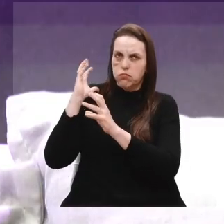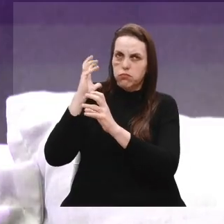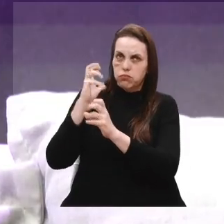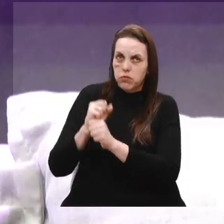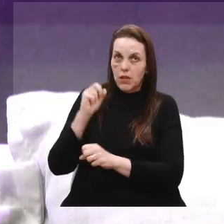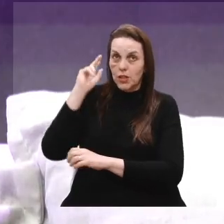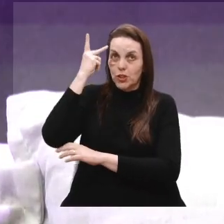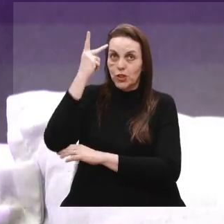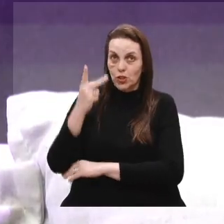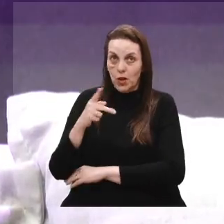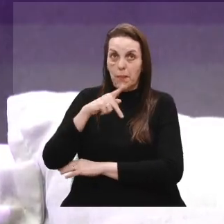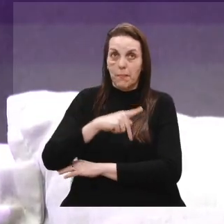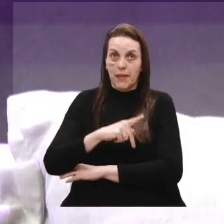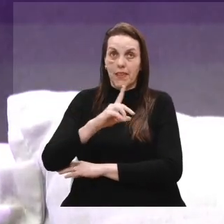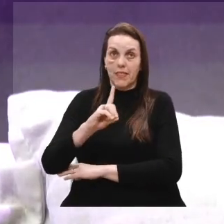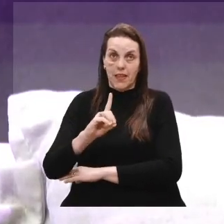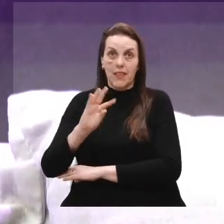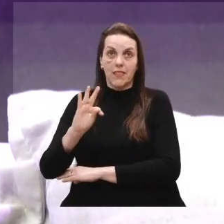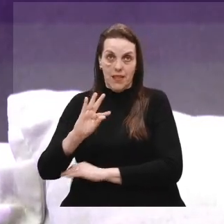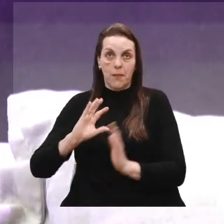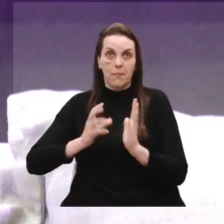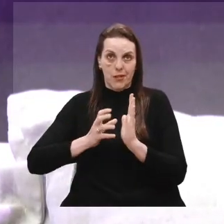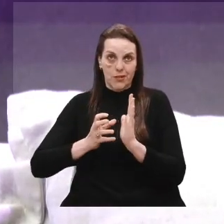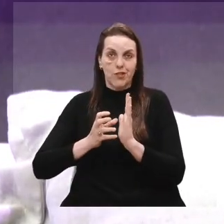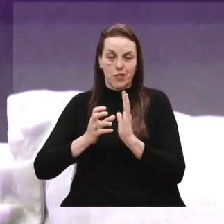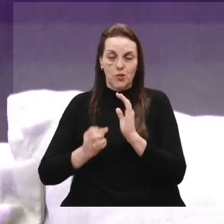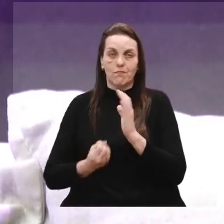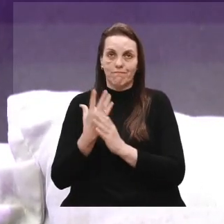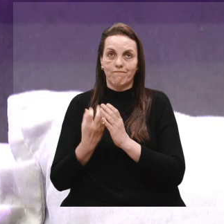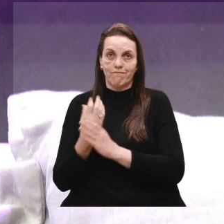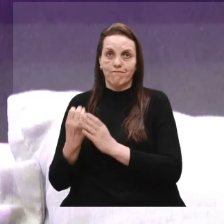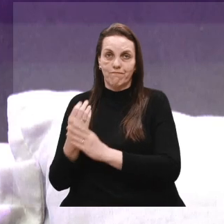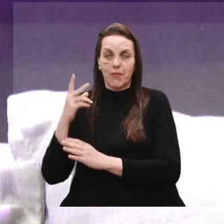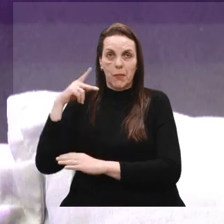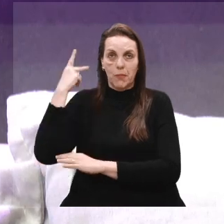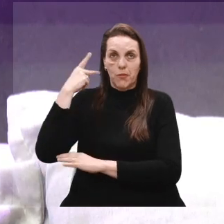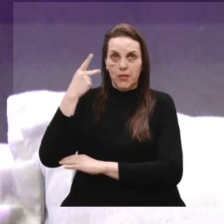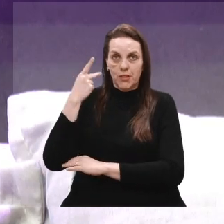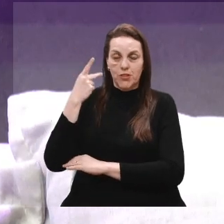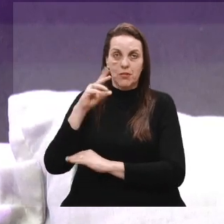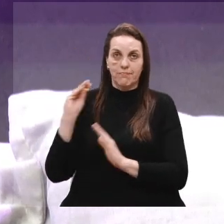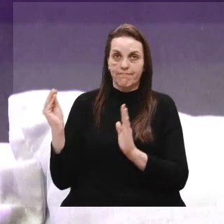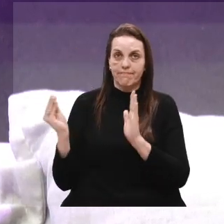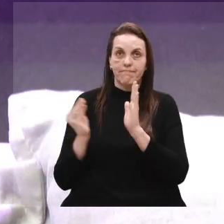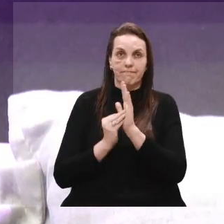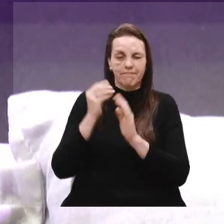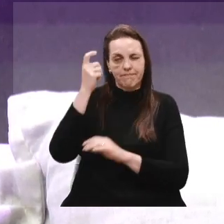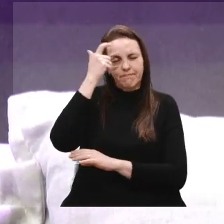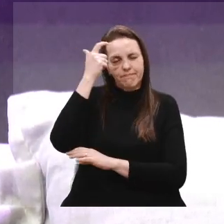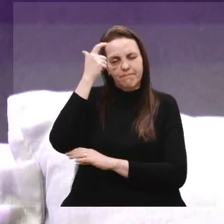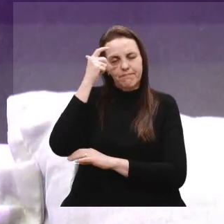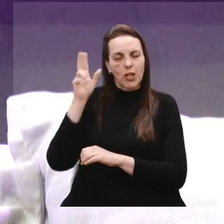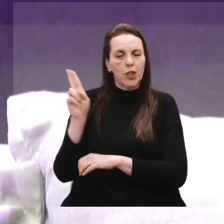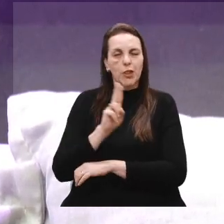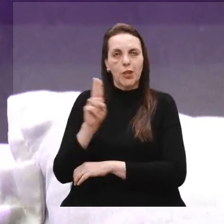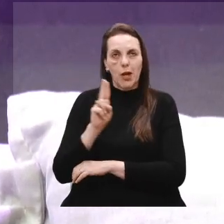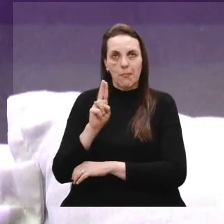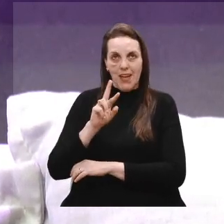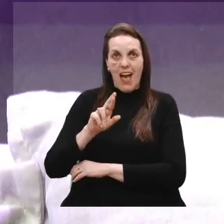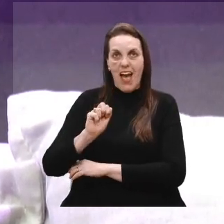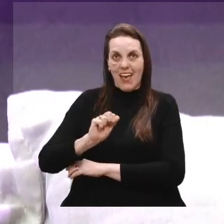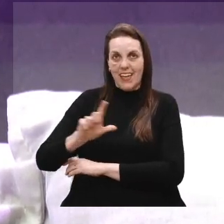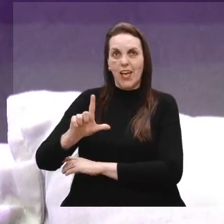resgatar a história do PDT através de formações políticas. E então nós pensamos no nome de Raquel Graziotin justamente, né,